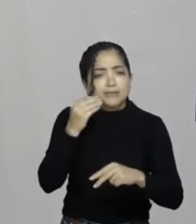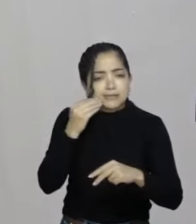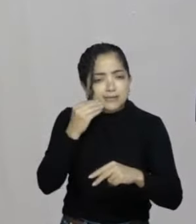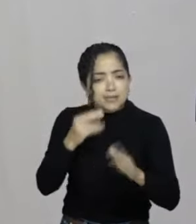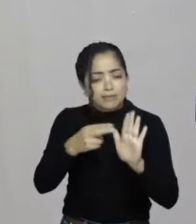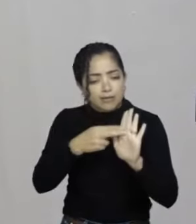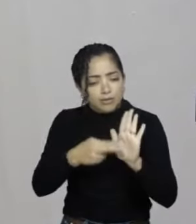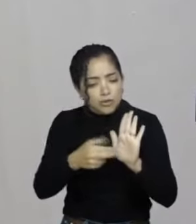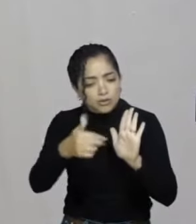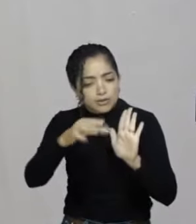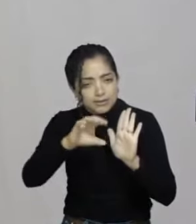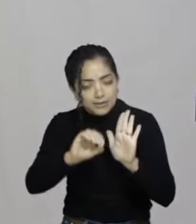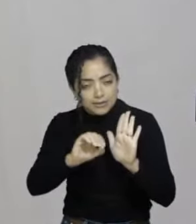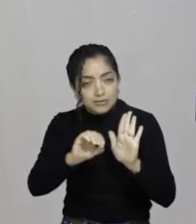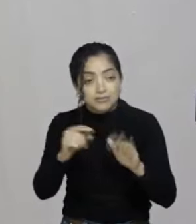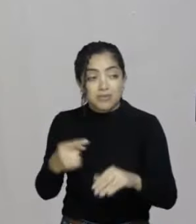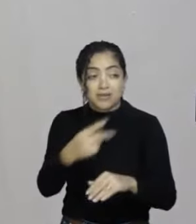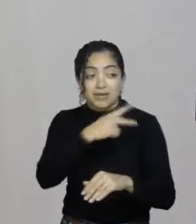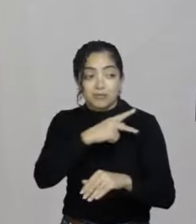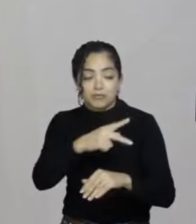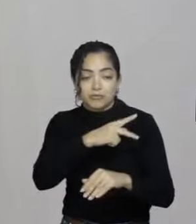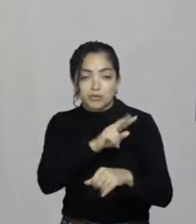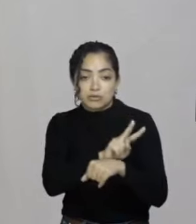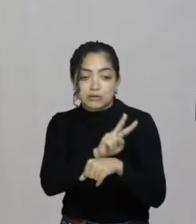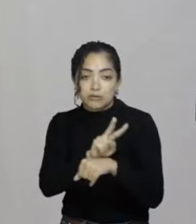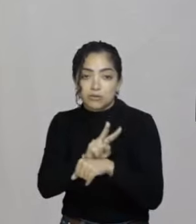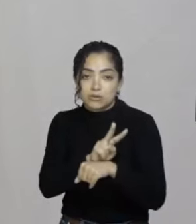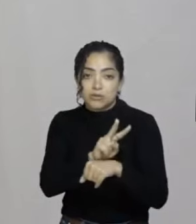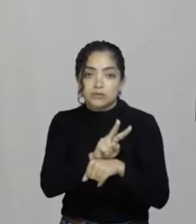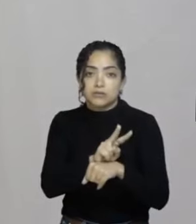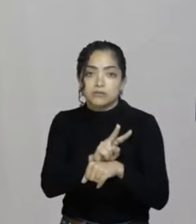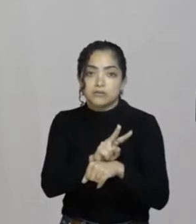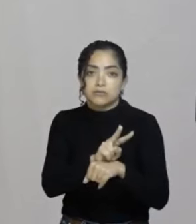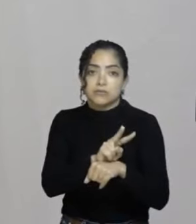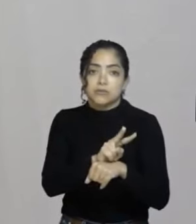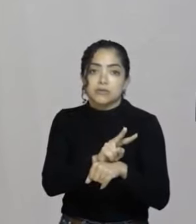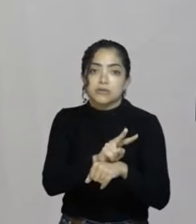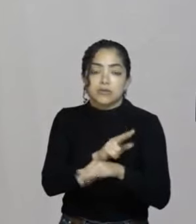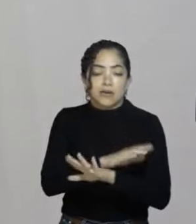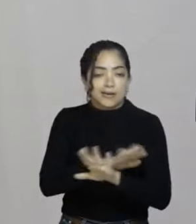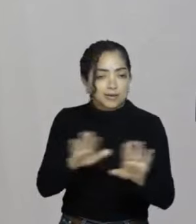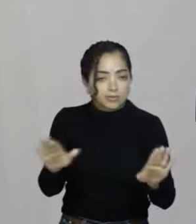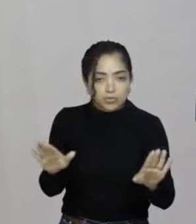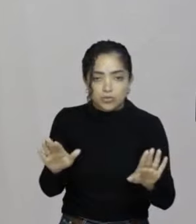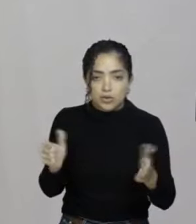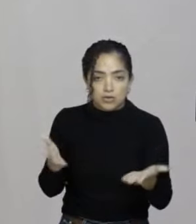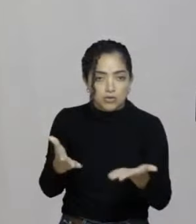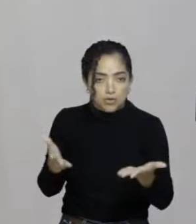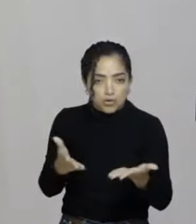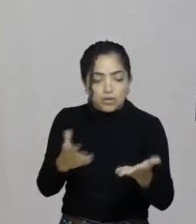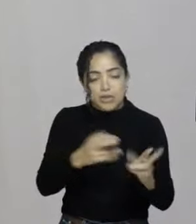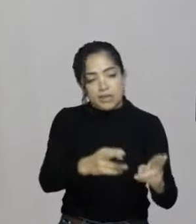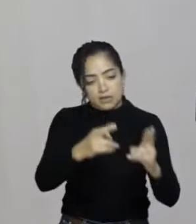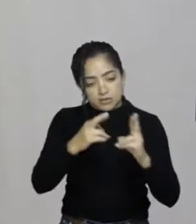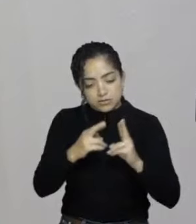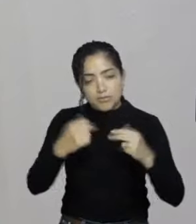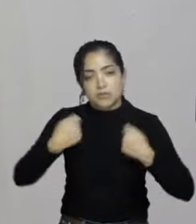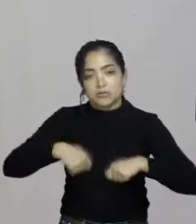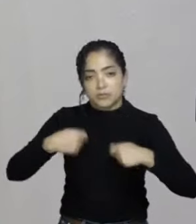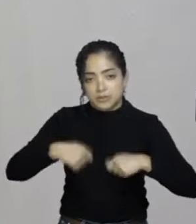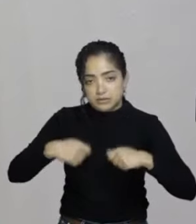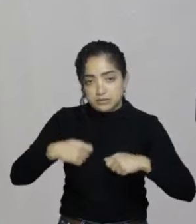mas a professora tá lá no fundo cuidando do pessoal do Fundão chega nós precisamos de mais respeito nós precisamos de